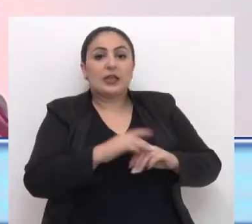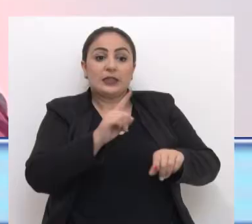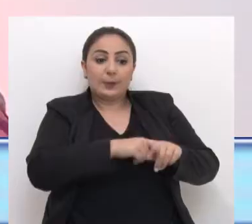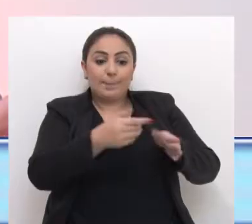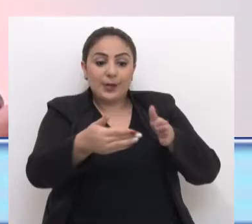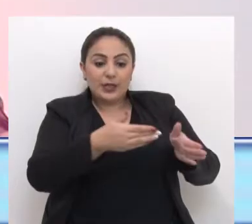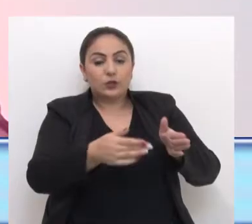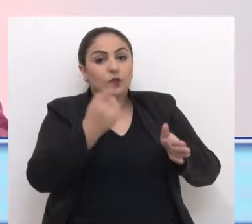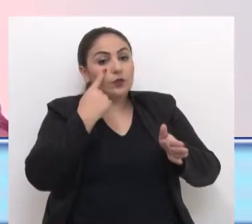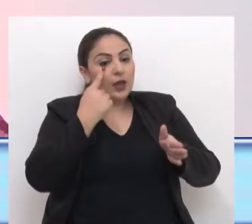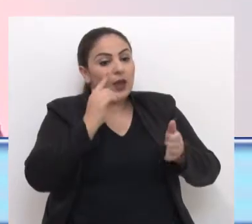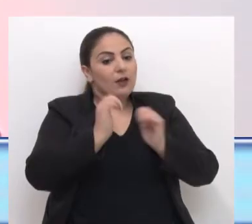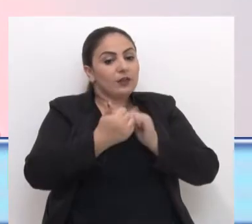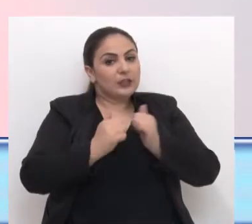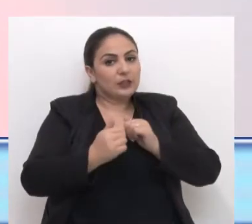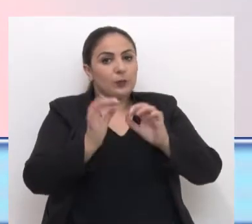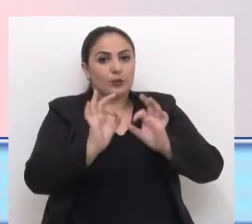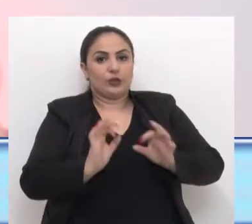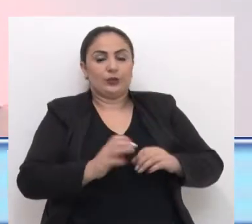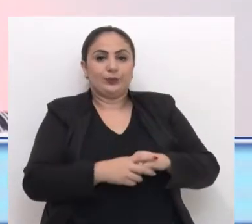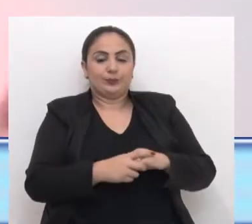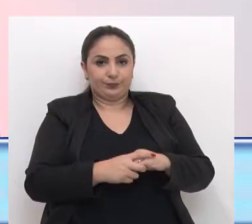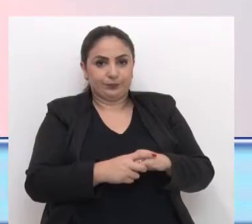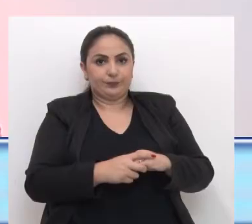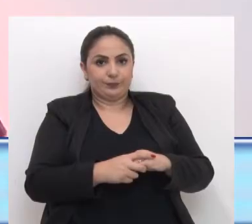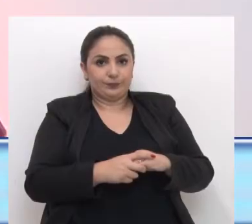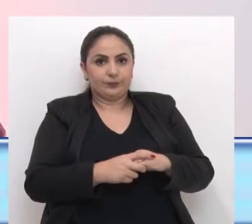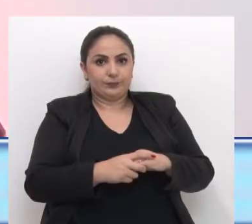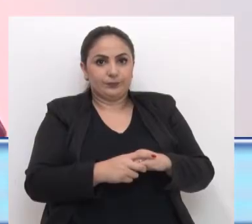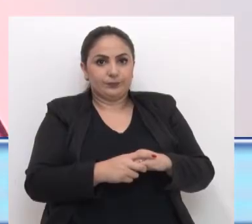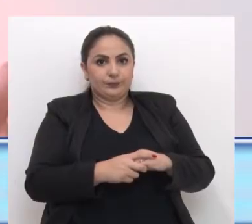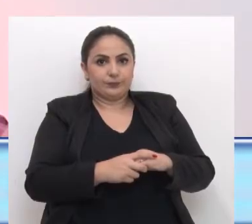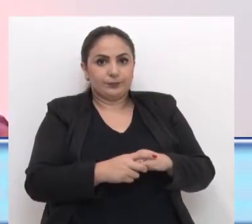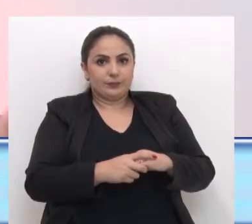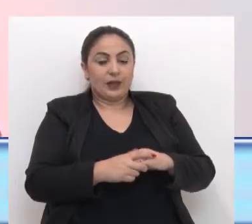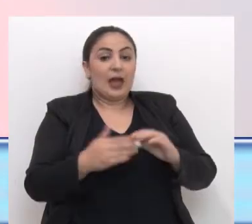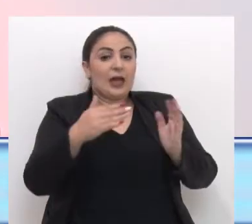dos programas e que periodicamente faz um processo de avaliação dos programas.